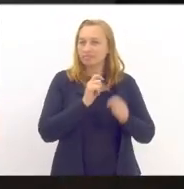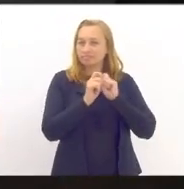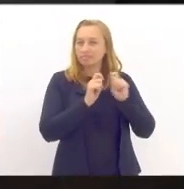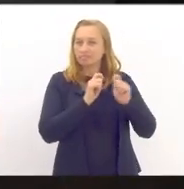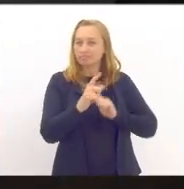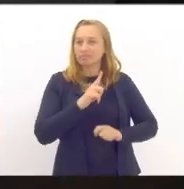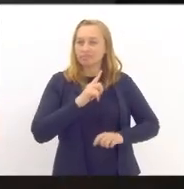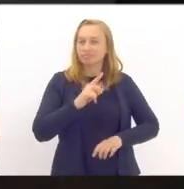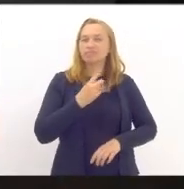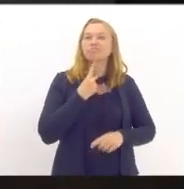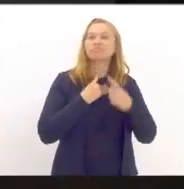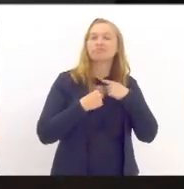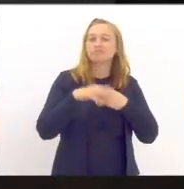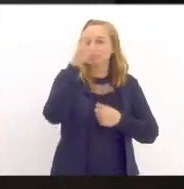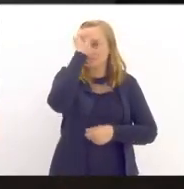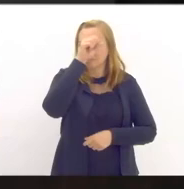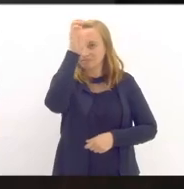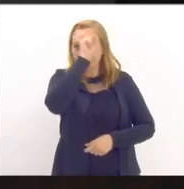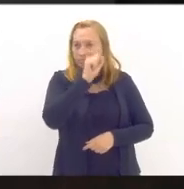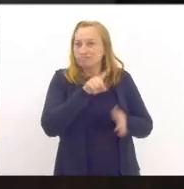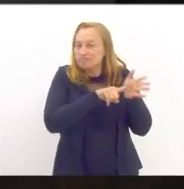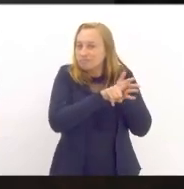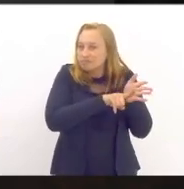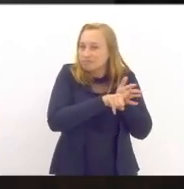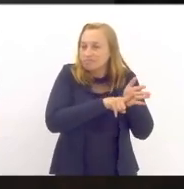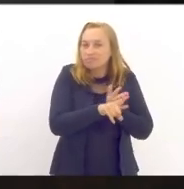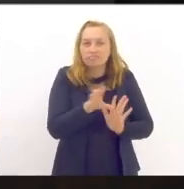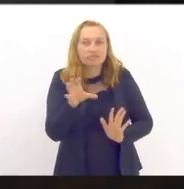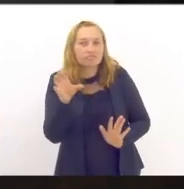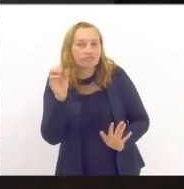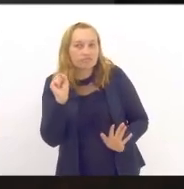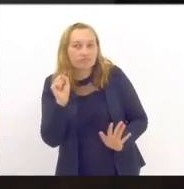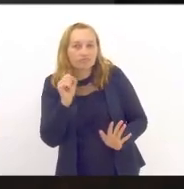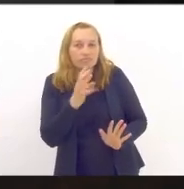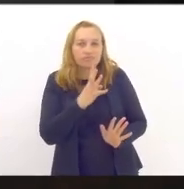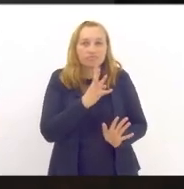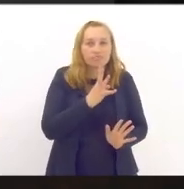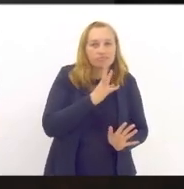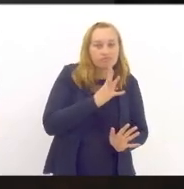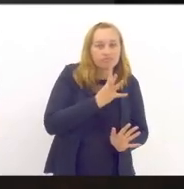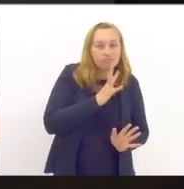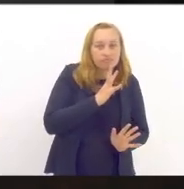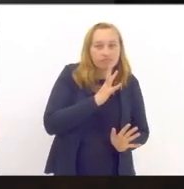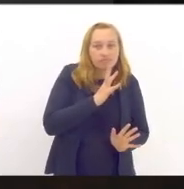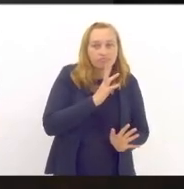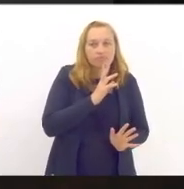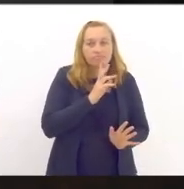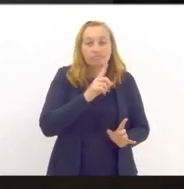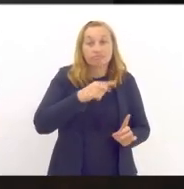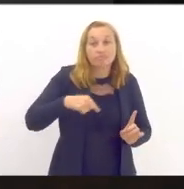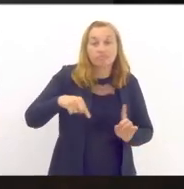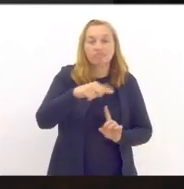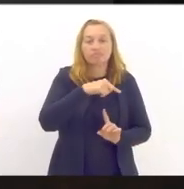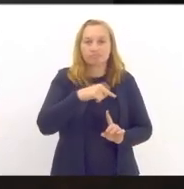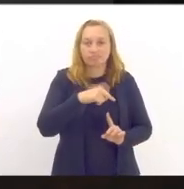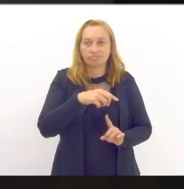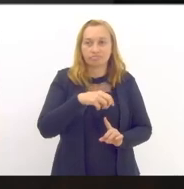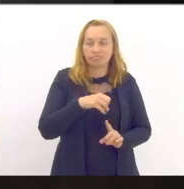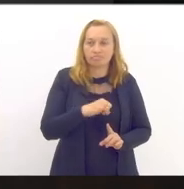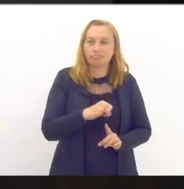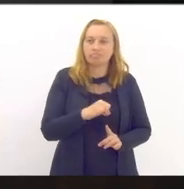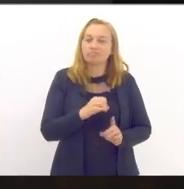ter vontade de aprender, examinar, ouvir e conhecer o que está à sua volta. Uma